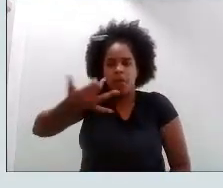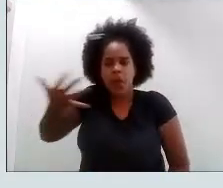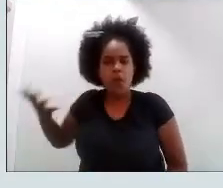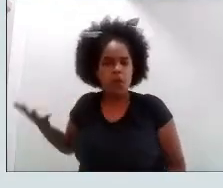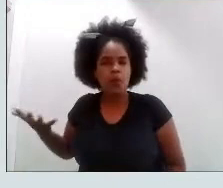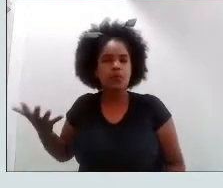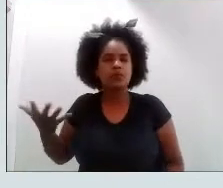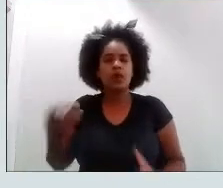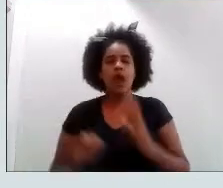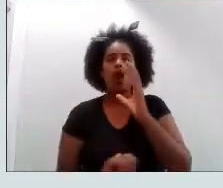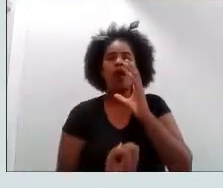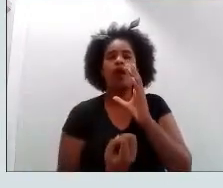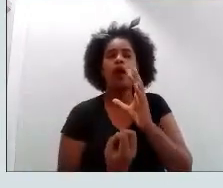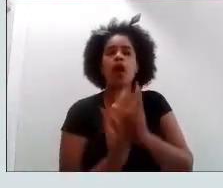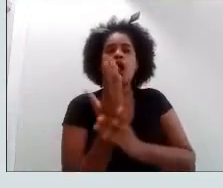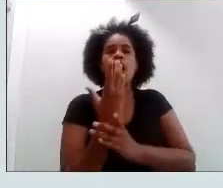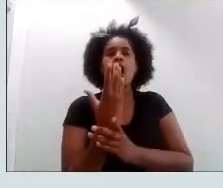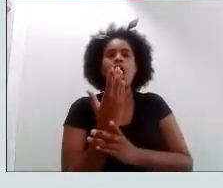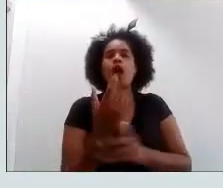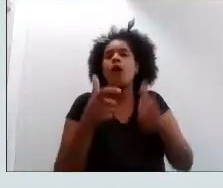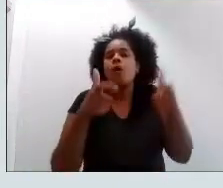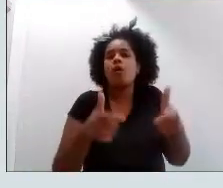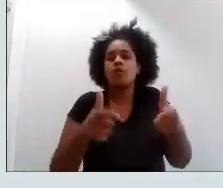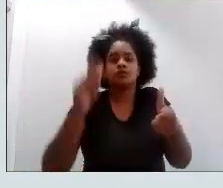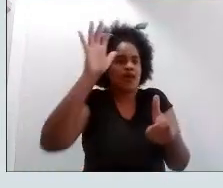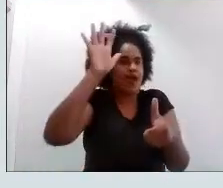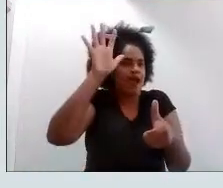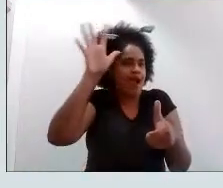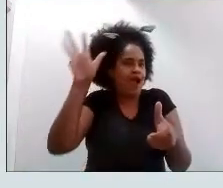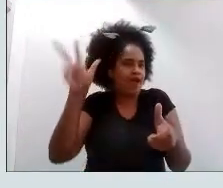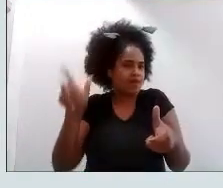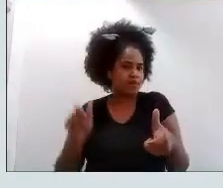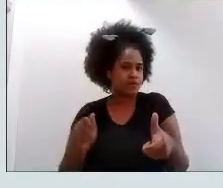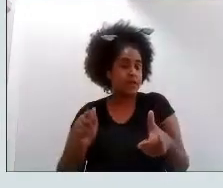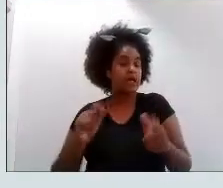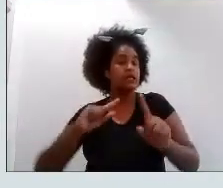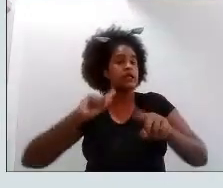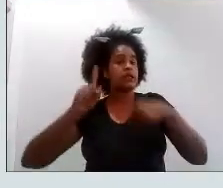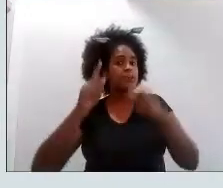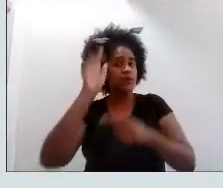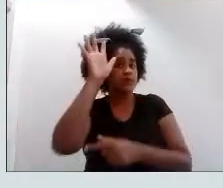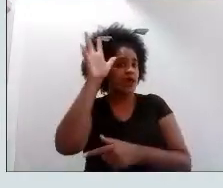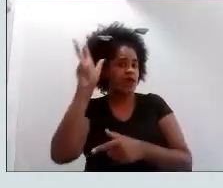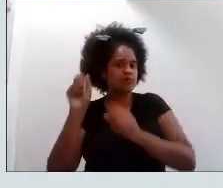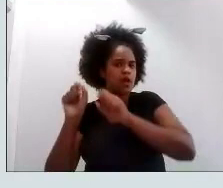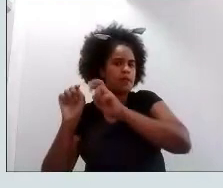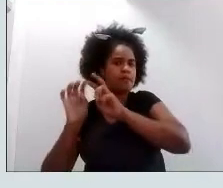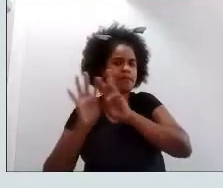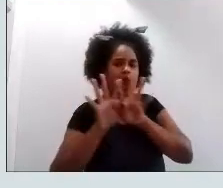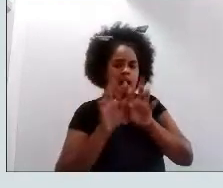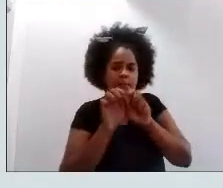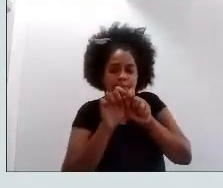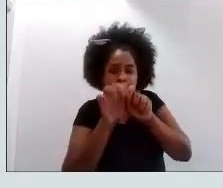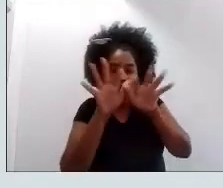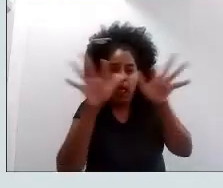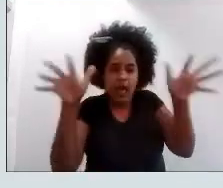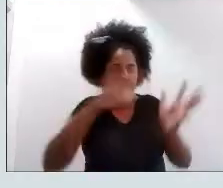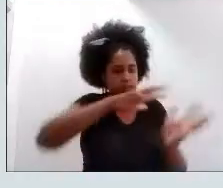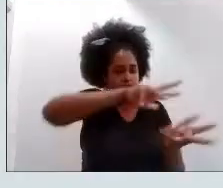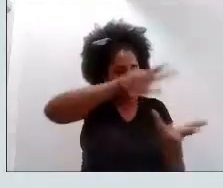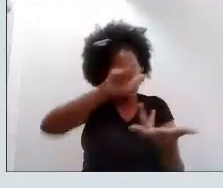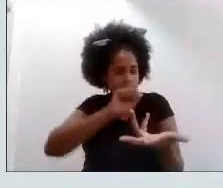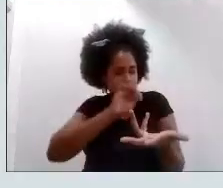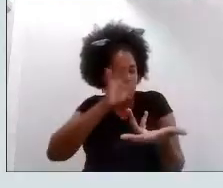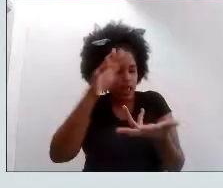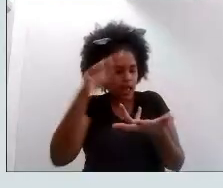se deslocando para as outras regiões da Terra. Essas migrações, eles vão ocorrer,